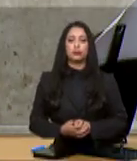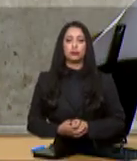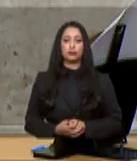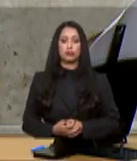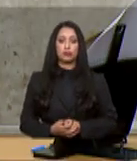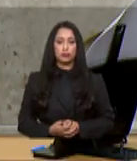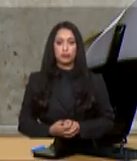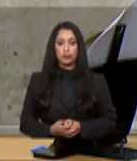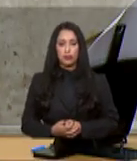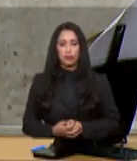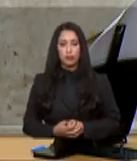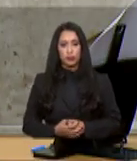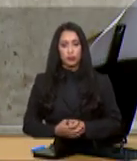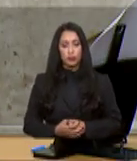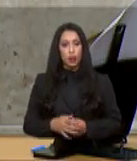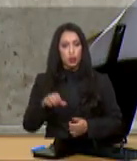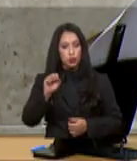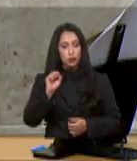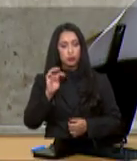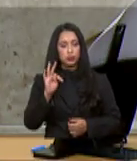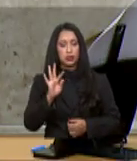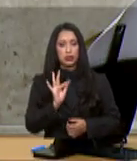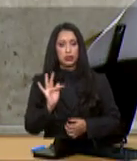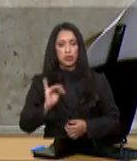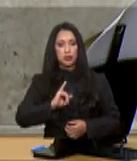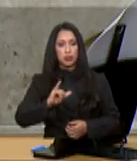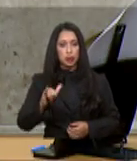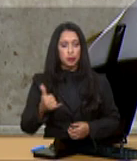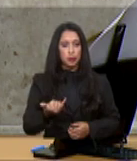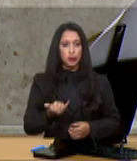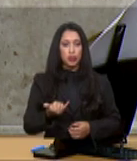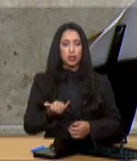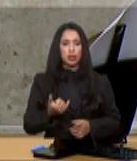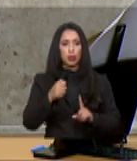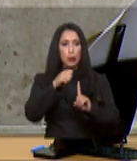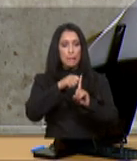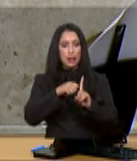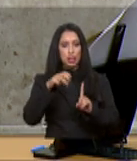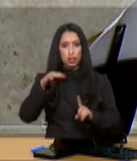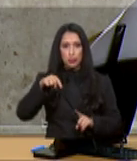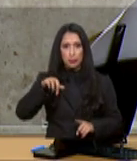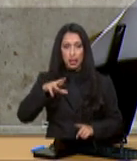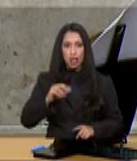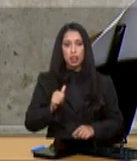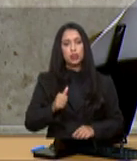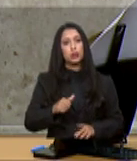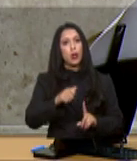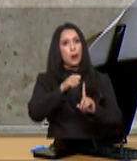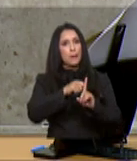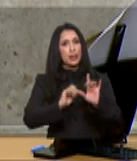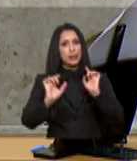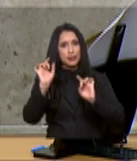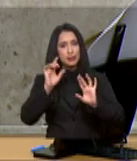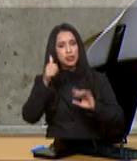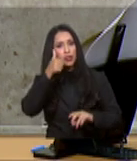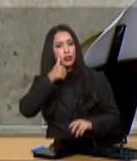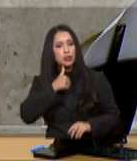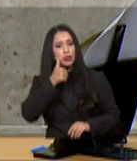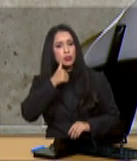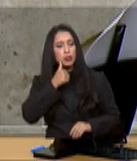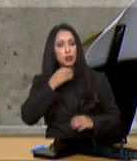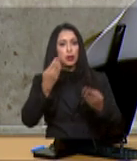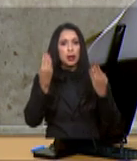nós estamos aproveitando o Supremo Tribunal Federal, de pele branca, o olhos fim claros, de março, que é o mês das mulheres, uma toga preta sobre os para ombros. Apresentar